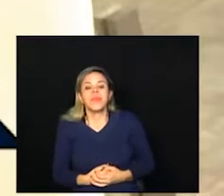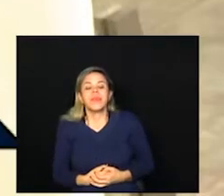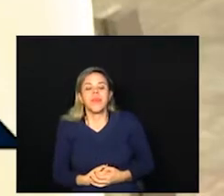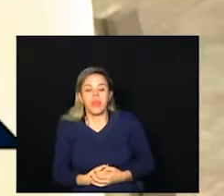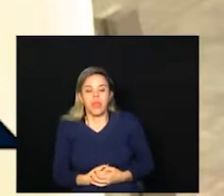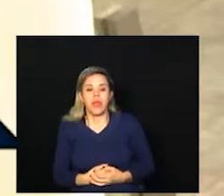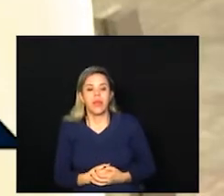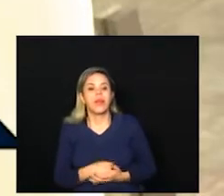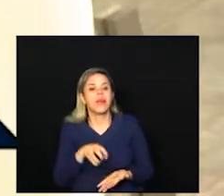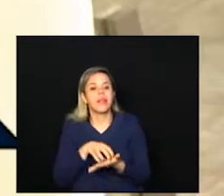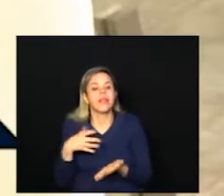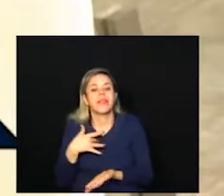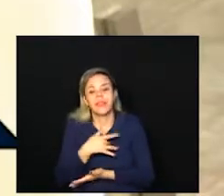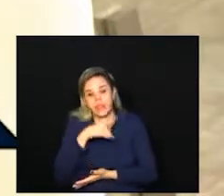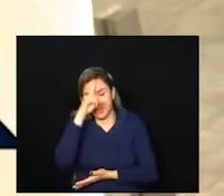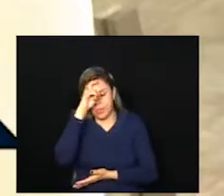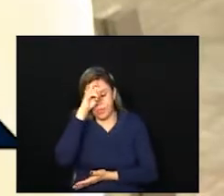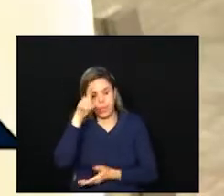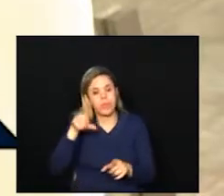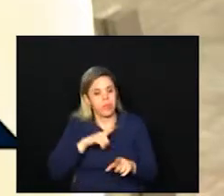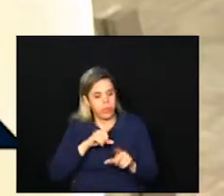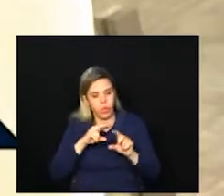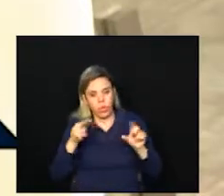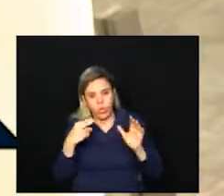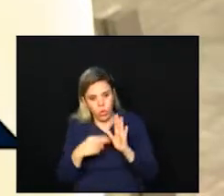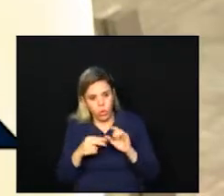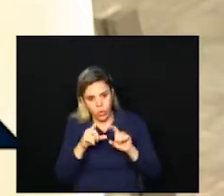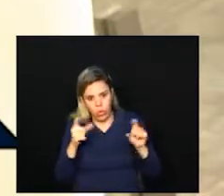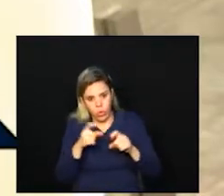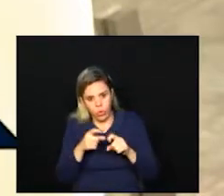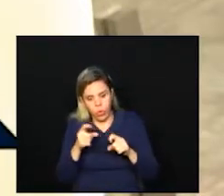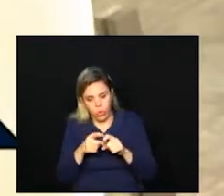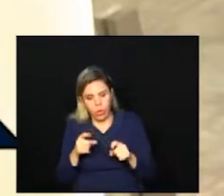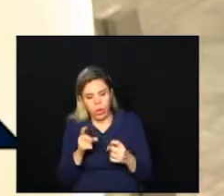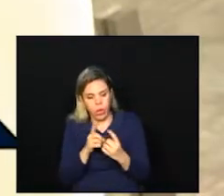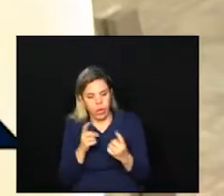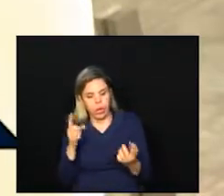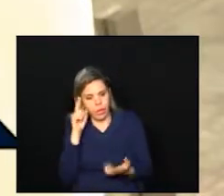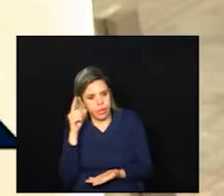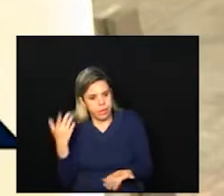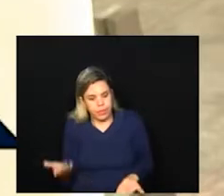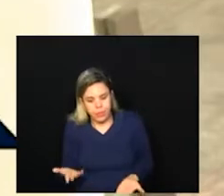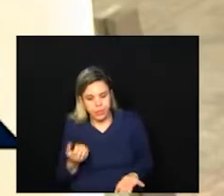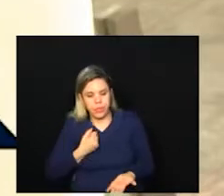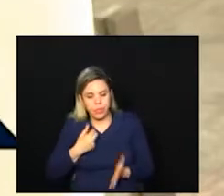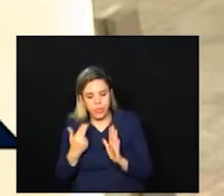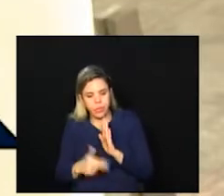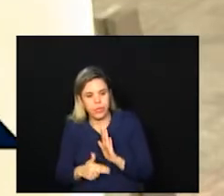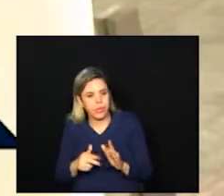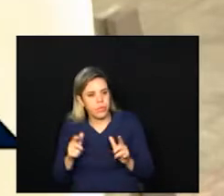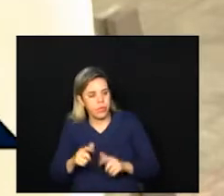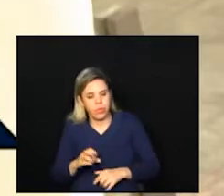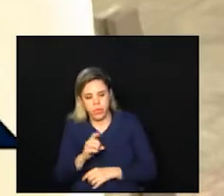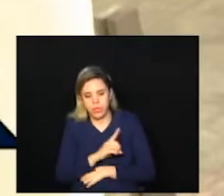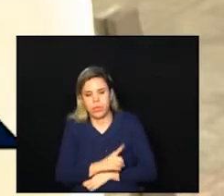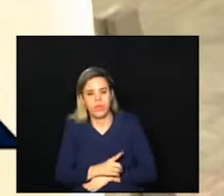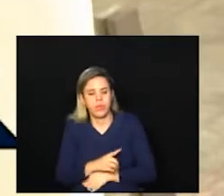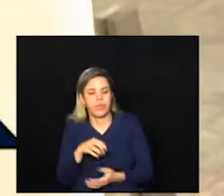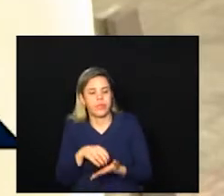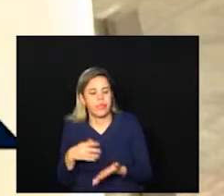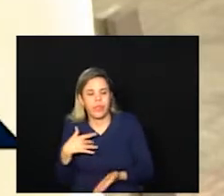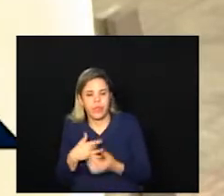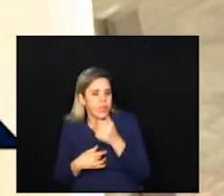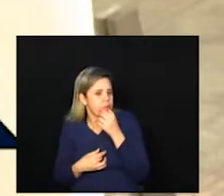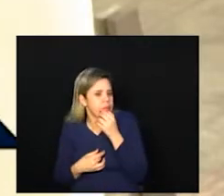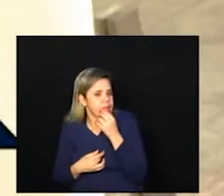de saúde e pronto-socorro, tenha lá o nome do médico que está dando plantão naquele dia, o nome do coordenador do centro de